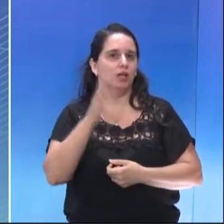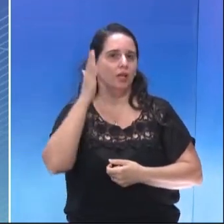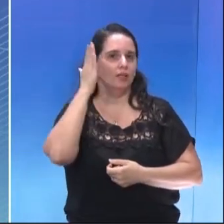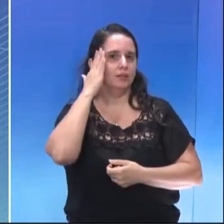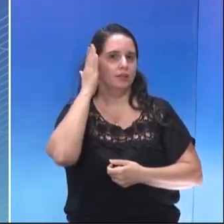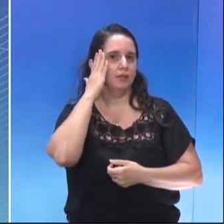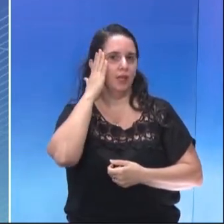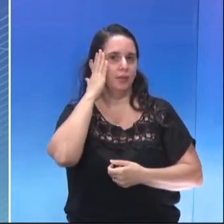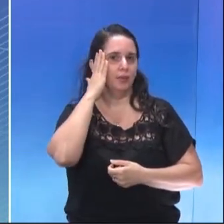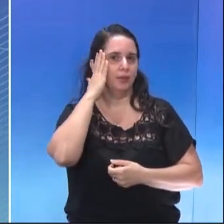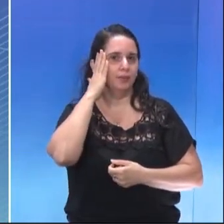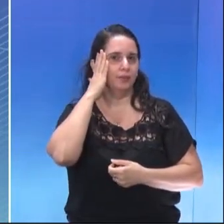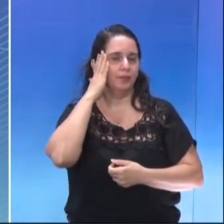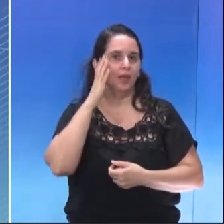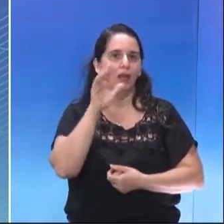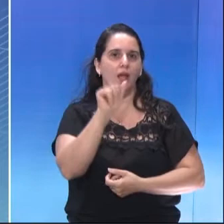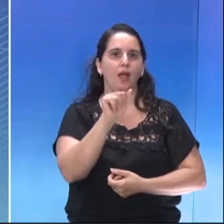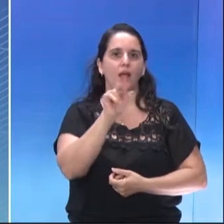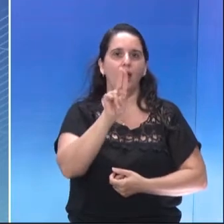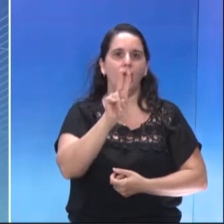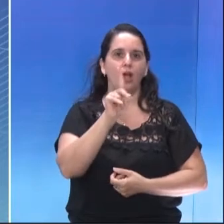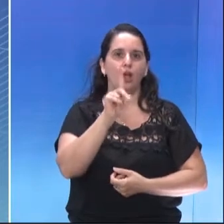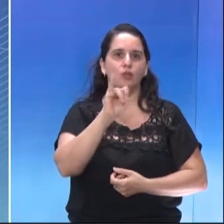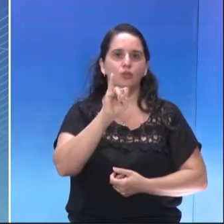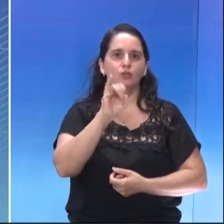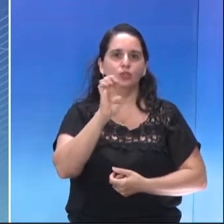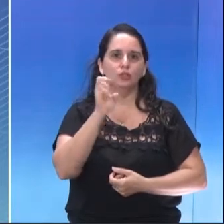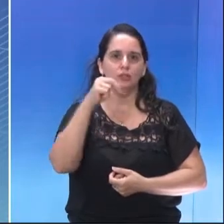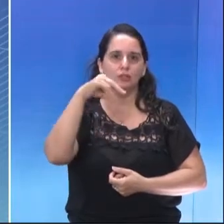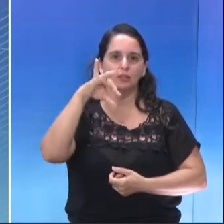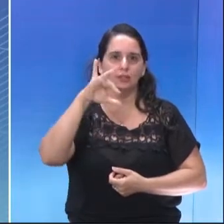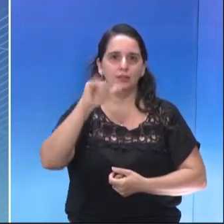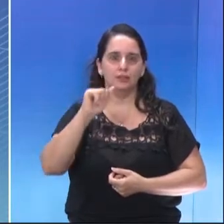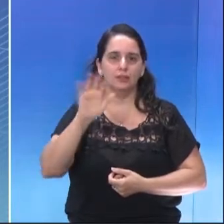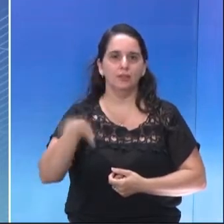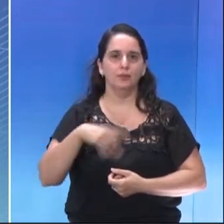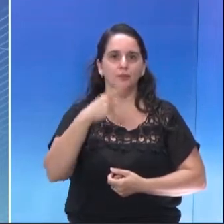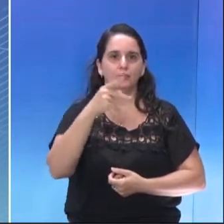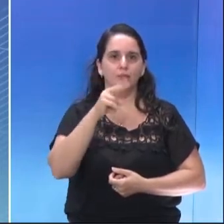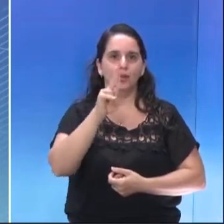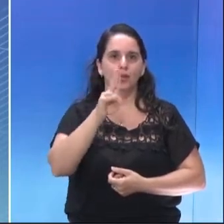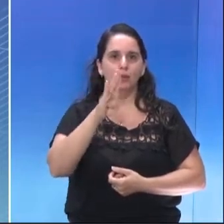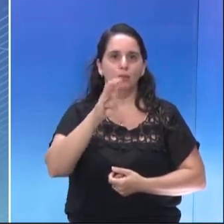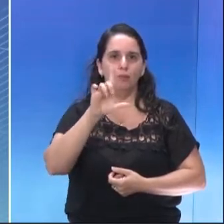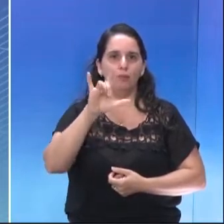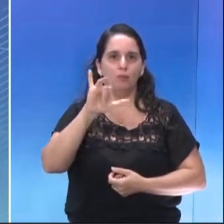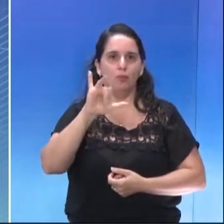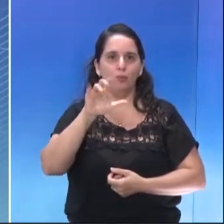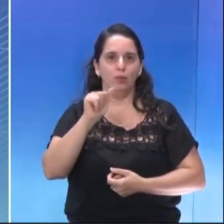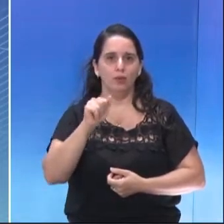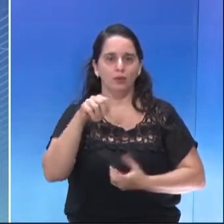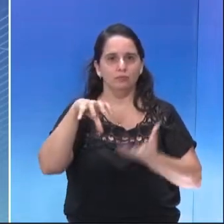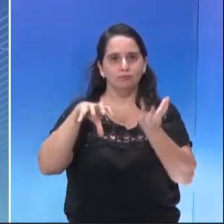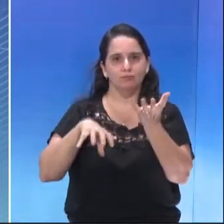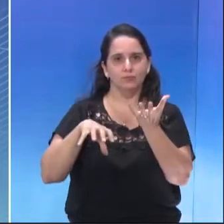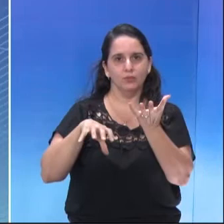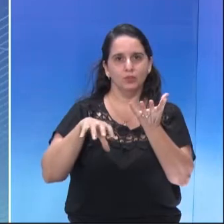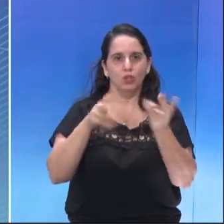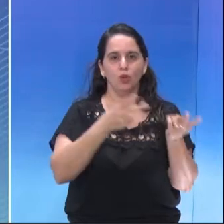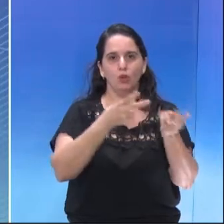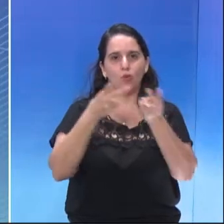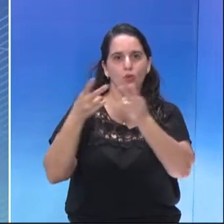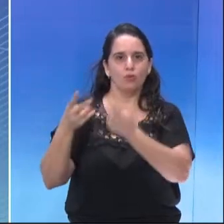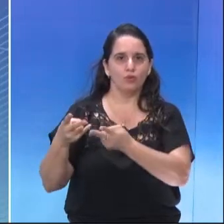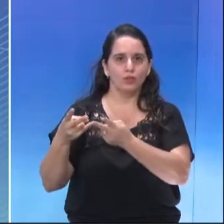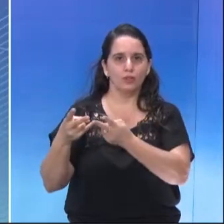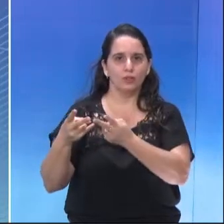em audiências públicas, não é? A gestão, por exemplo, o Poder Legislativo, a Câmara